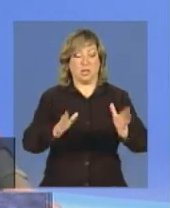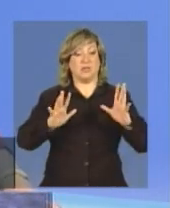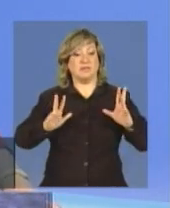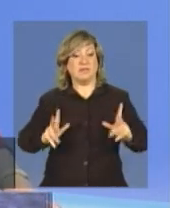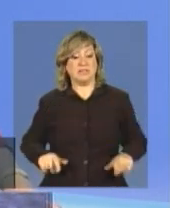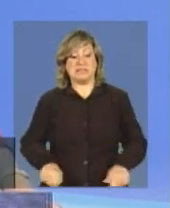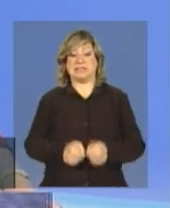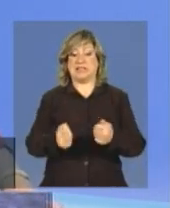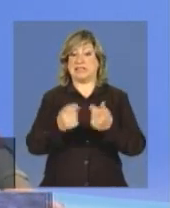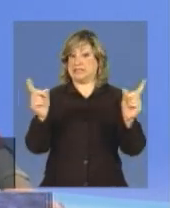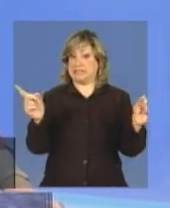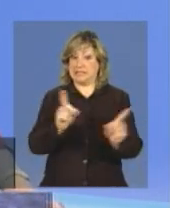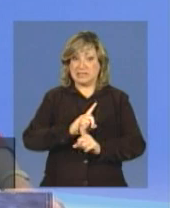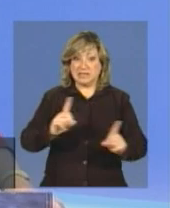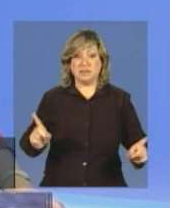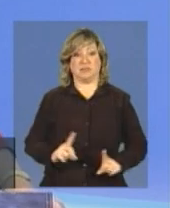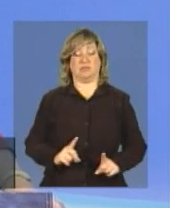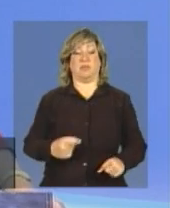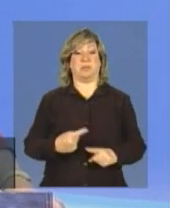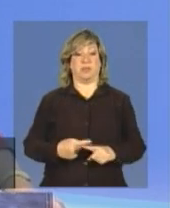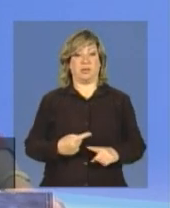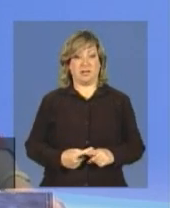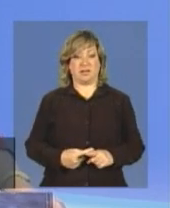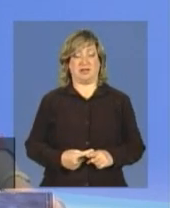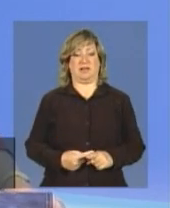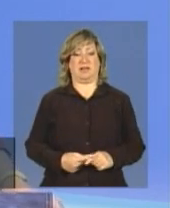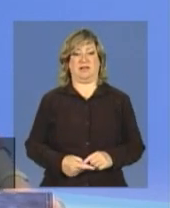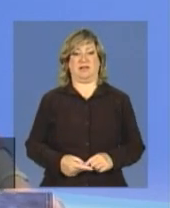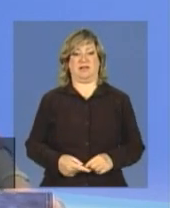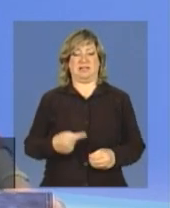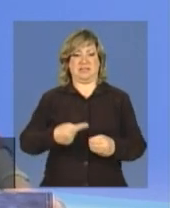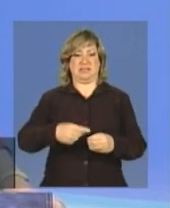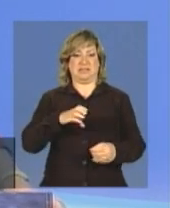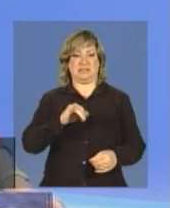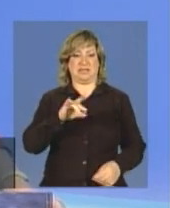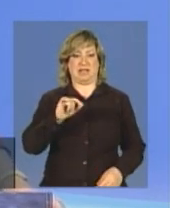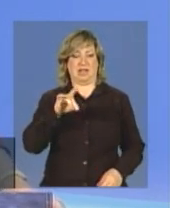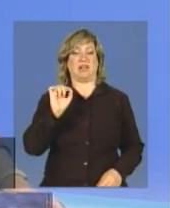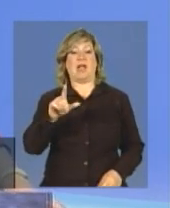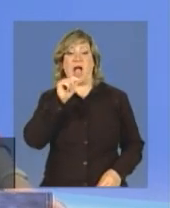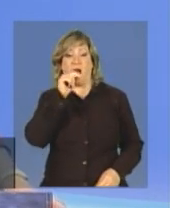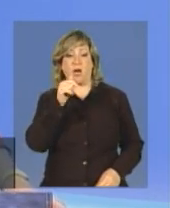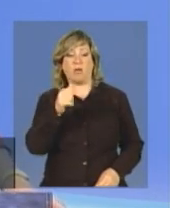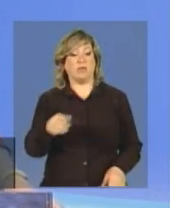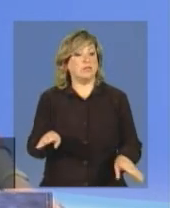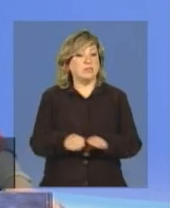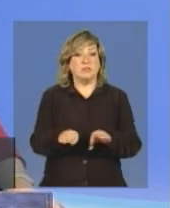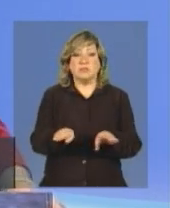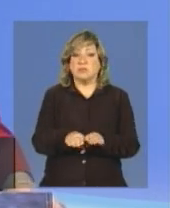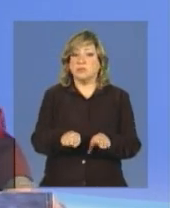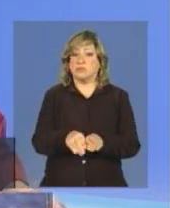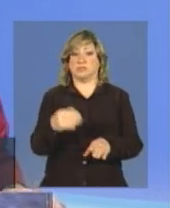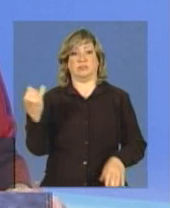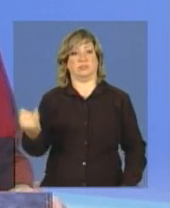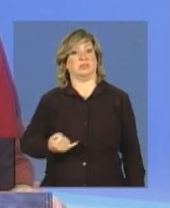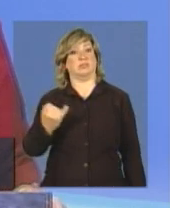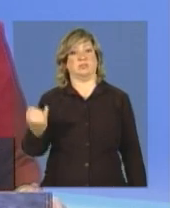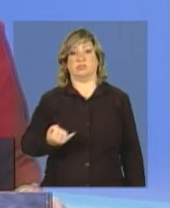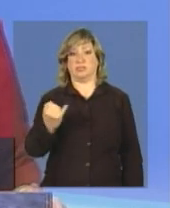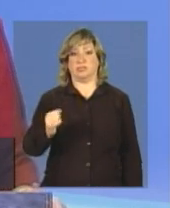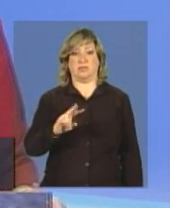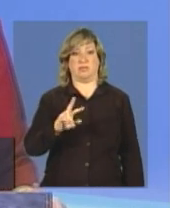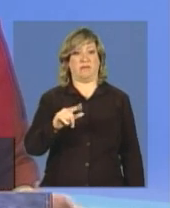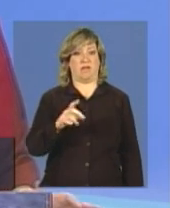não se deteriorem, porque cidade e água são quase sinônimos. Nunca